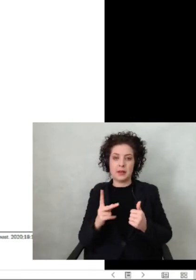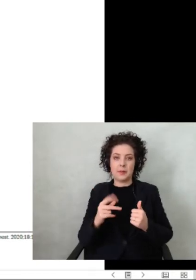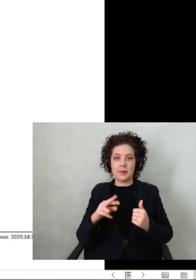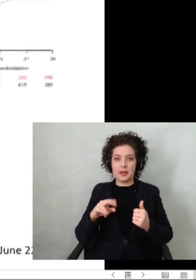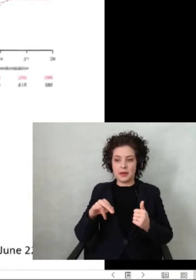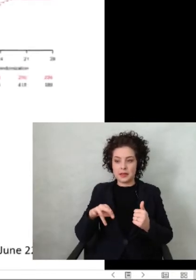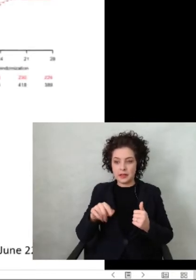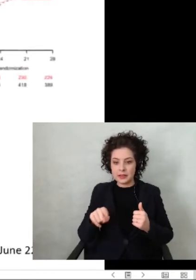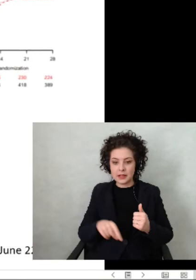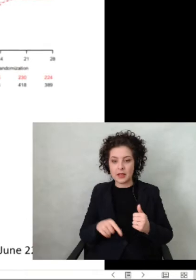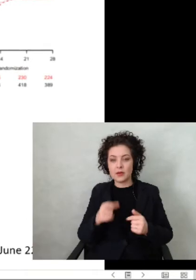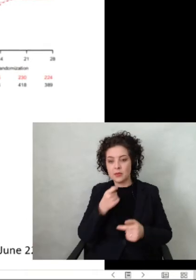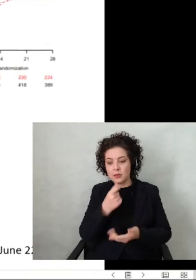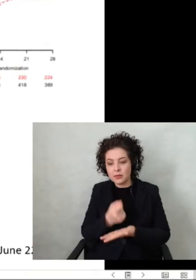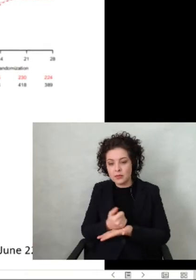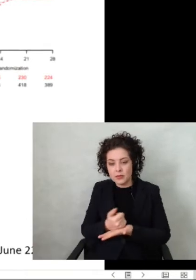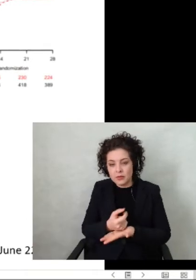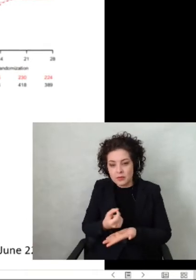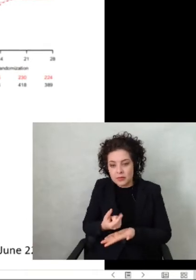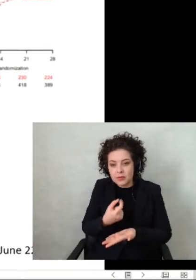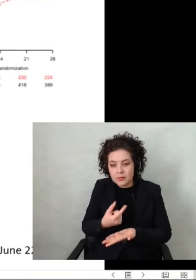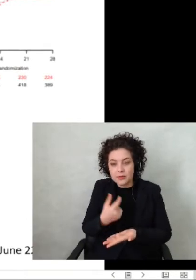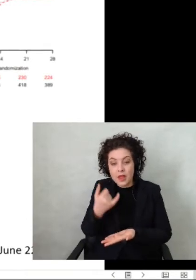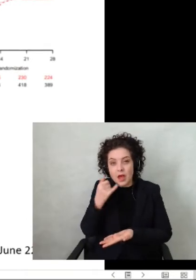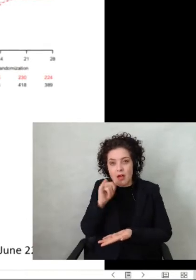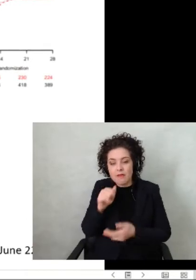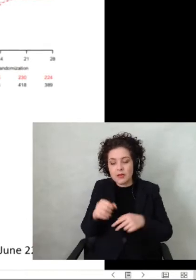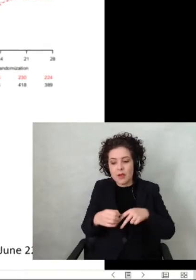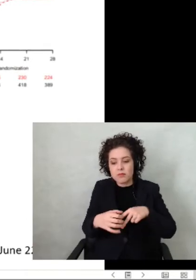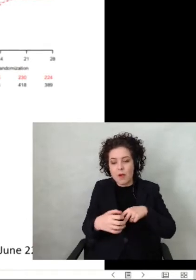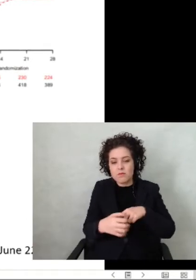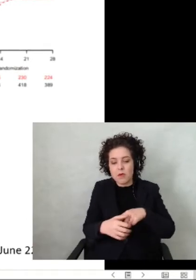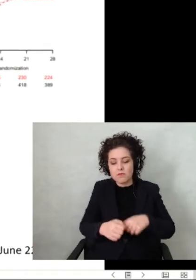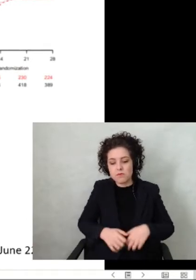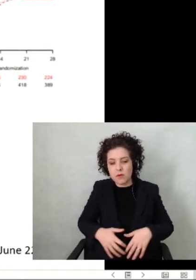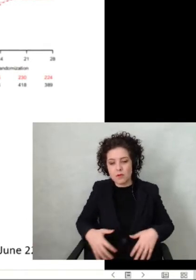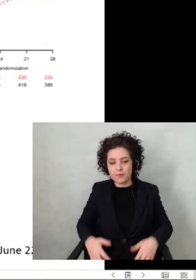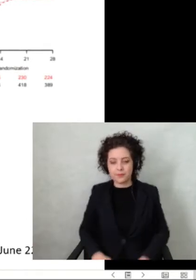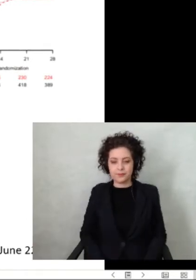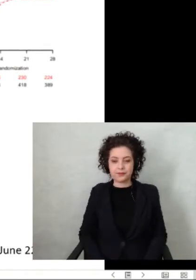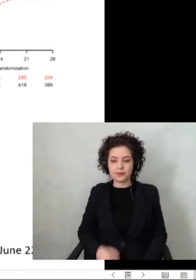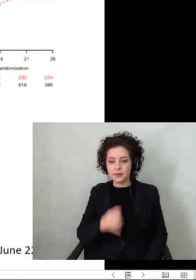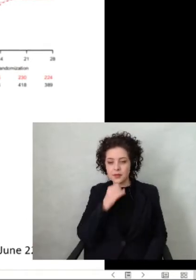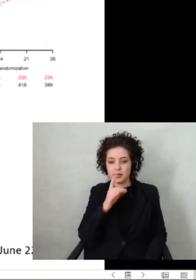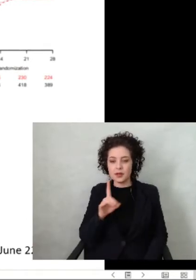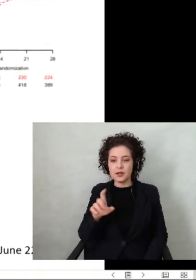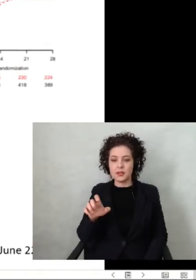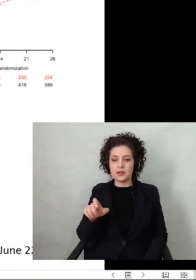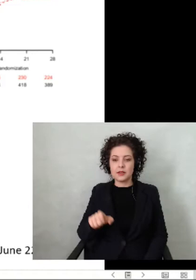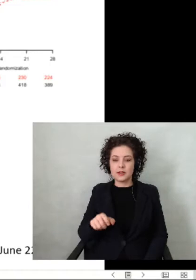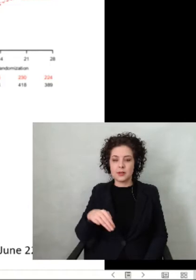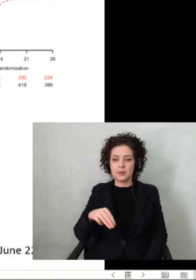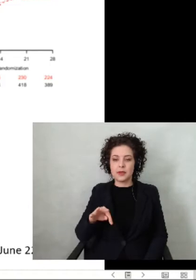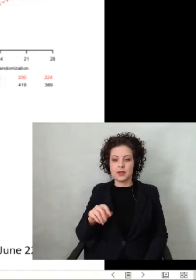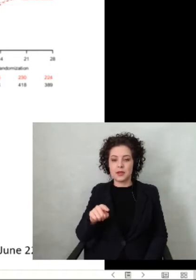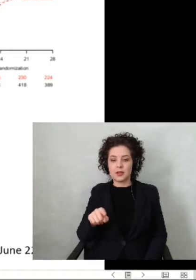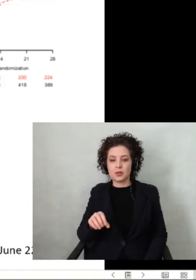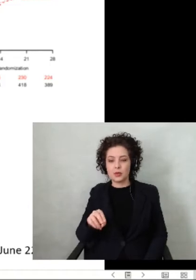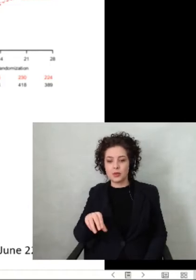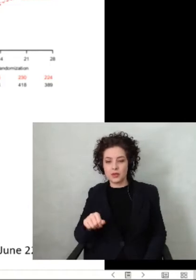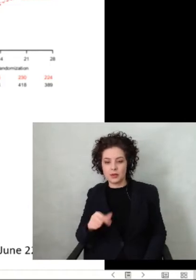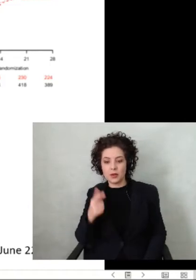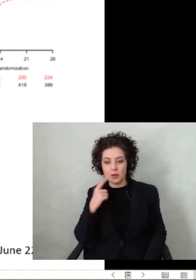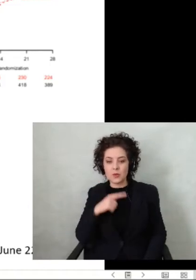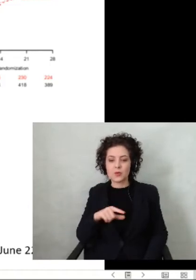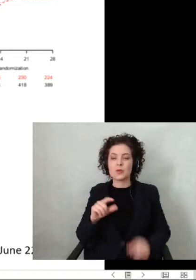quando lida com a inflamação. Tem outros exemplos. Por exemplo, na hora que você usa a dexametasona, você conseguiu diminuir